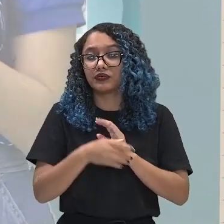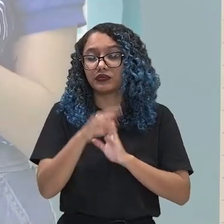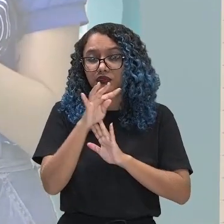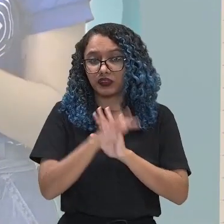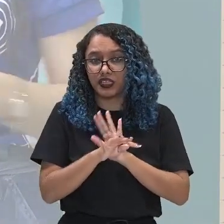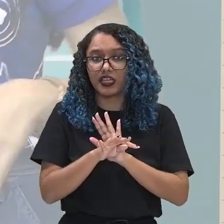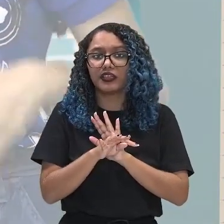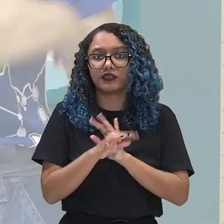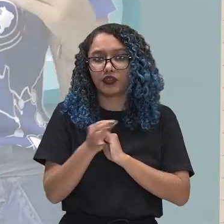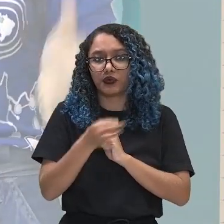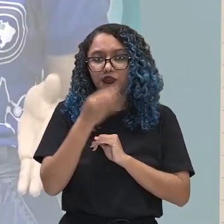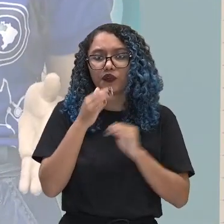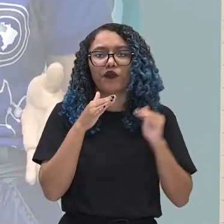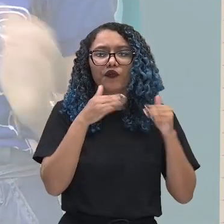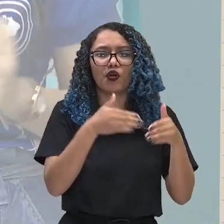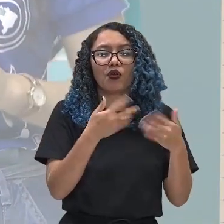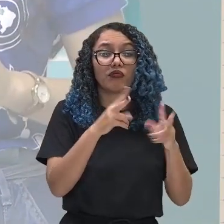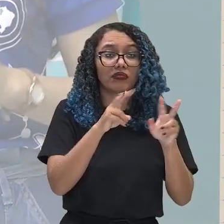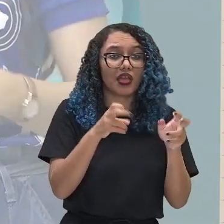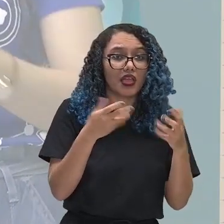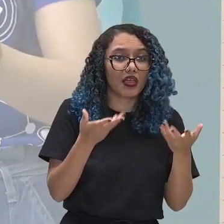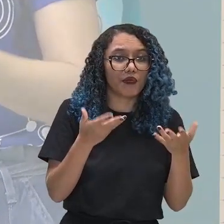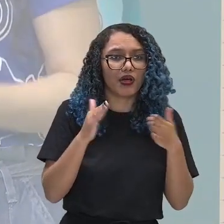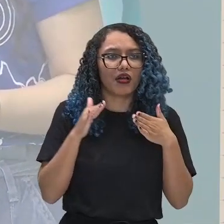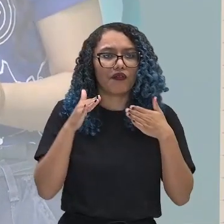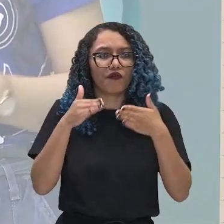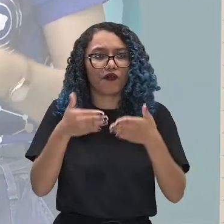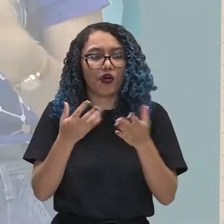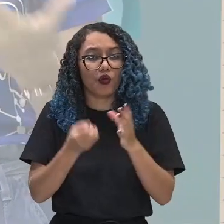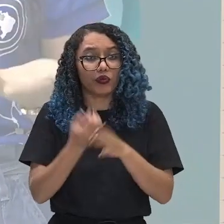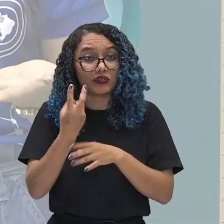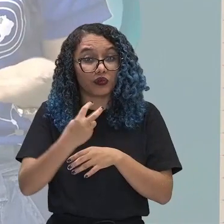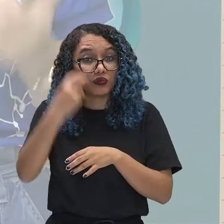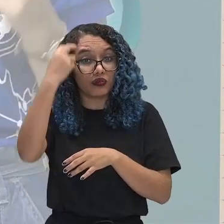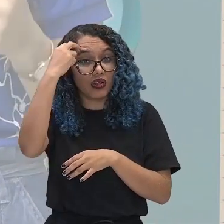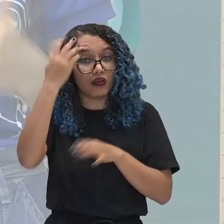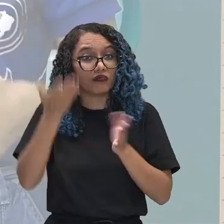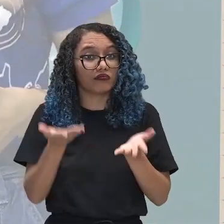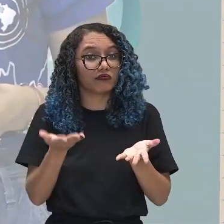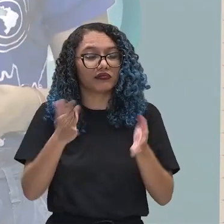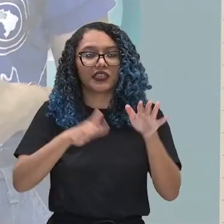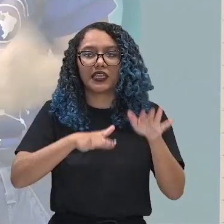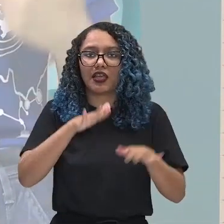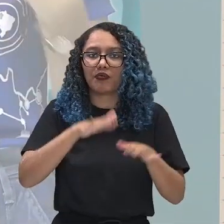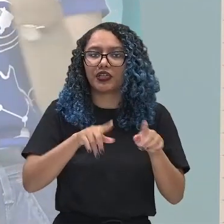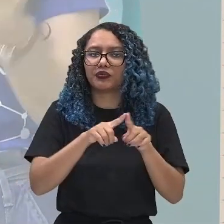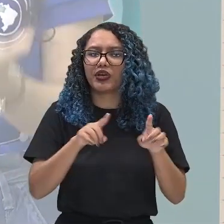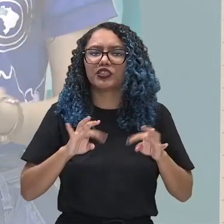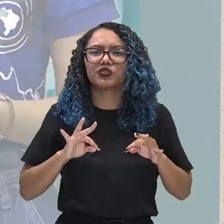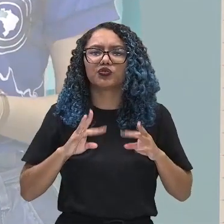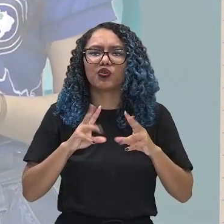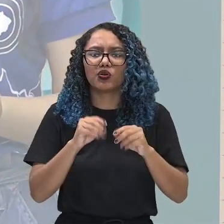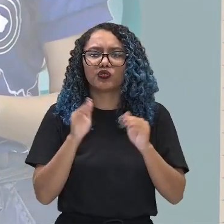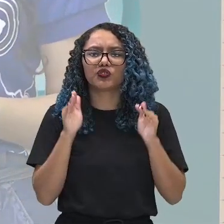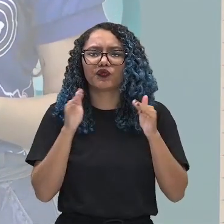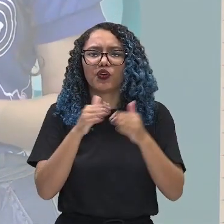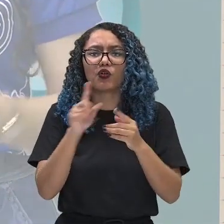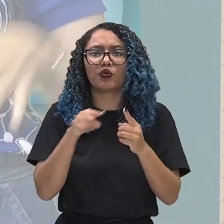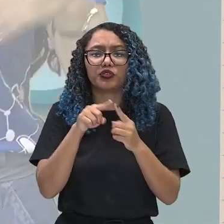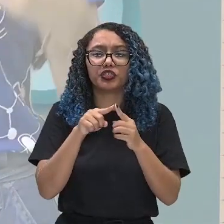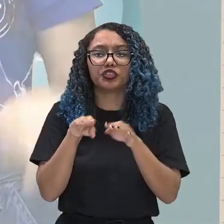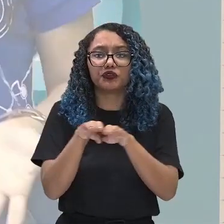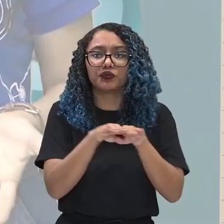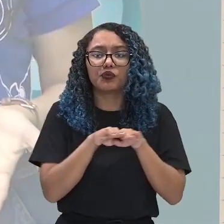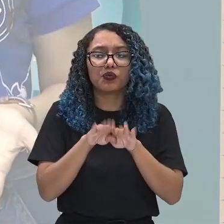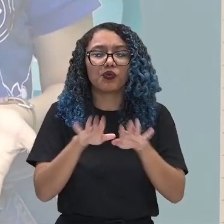argumentativos, qual é o foco? Eu vou falar de um tema? Vou falar de um produto cultural? Depende, tá bom? Mas todos eles vão se voltar para uma só